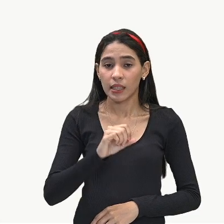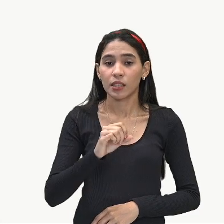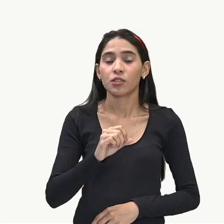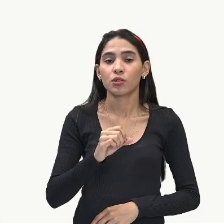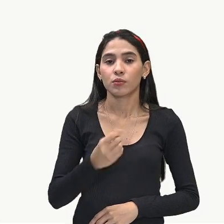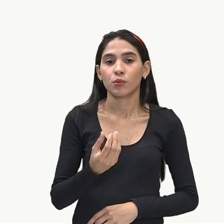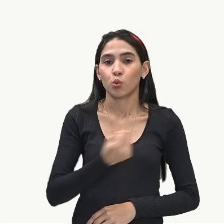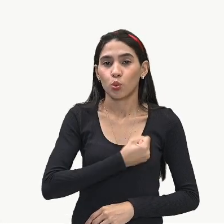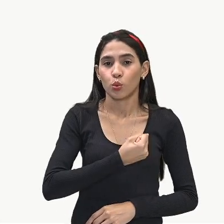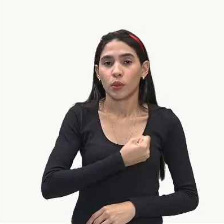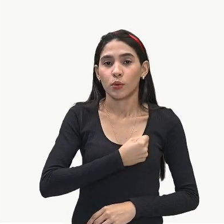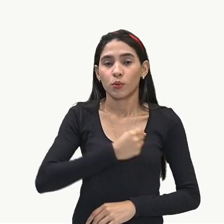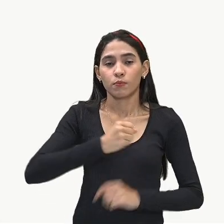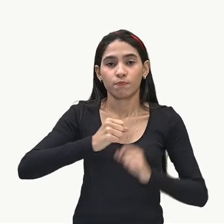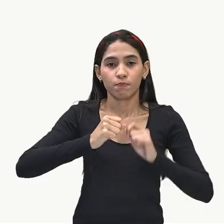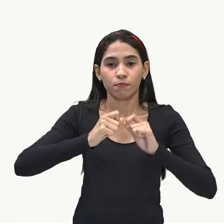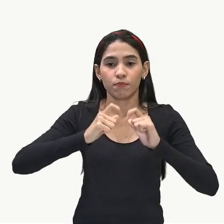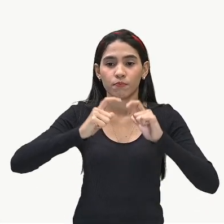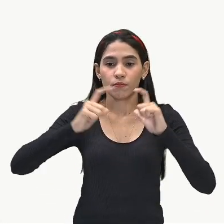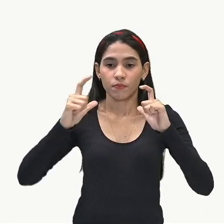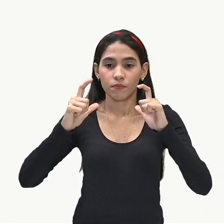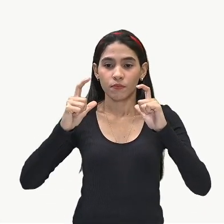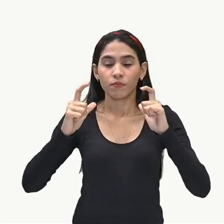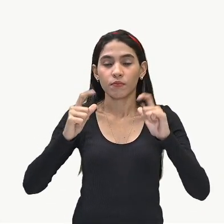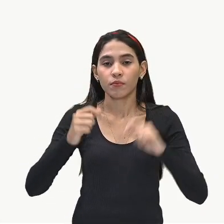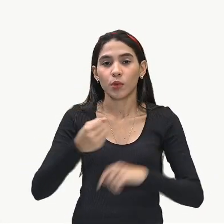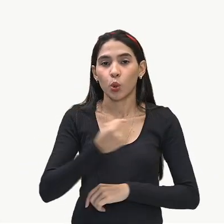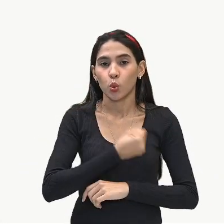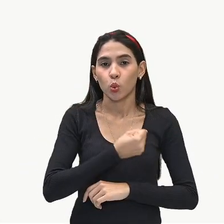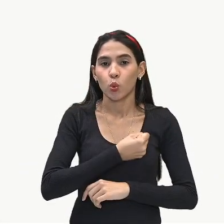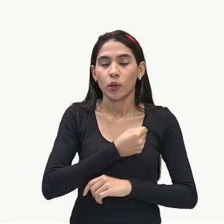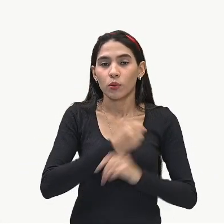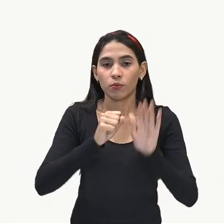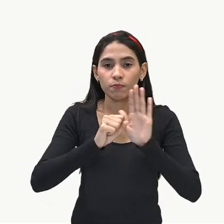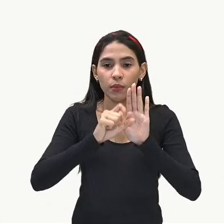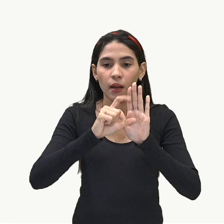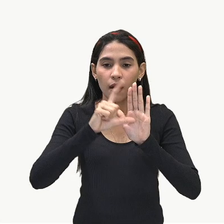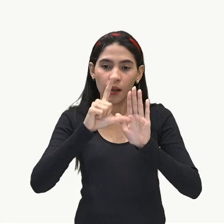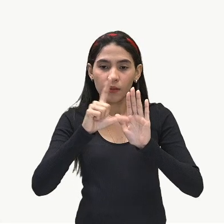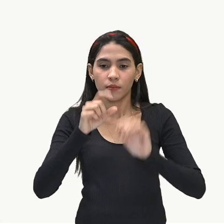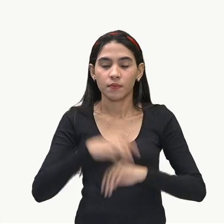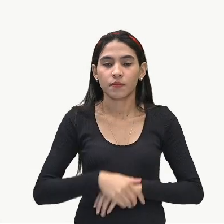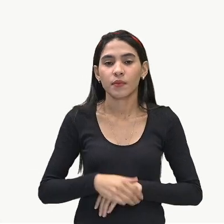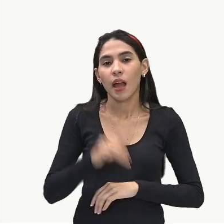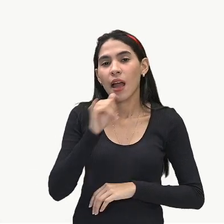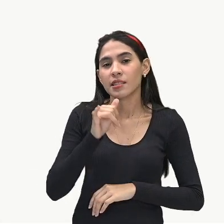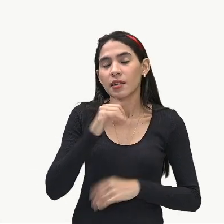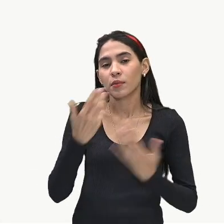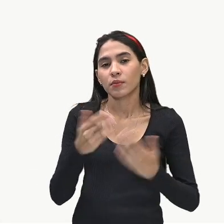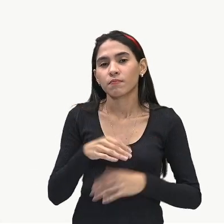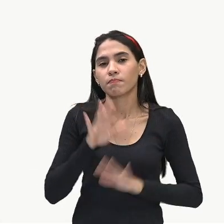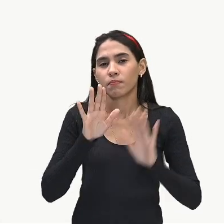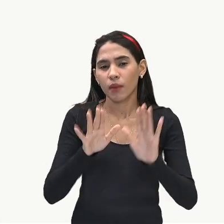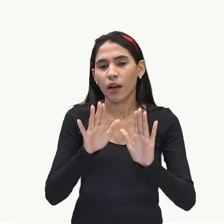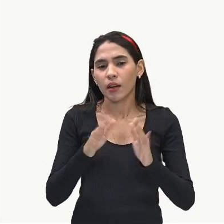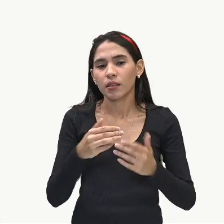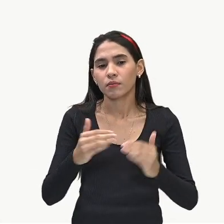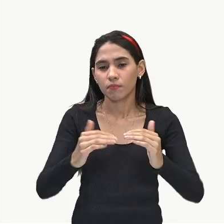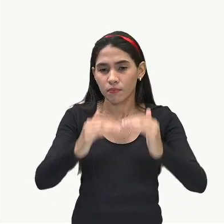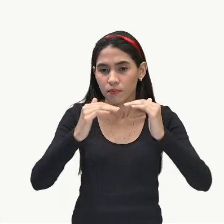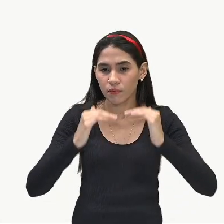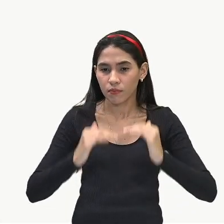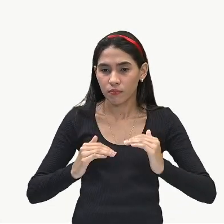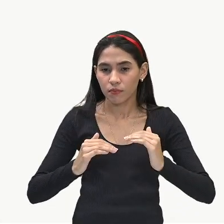aumentando, tá bom? Os seus valores vão aumentando. Aí você pode se perguntar, professor, mas no caso desse segundo exemplo